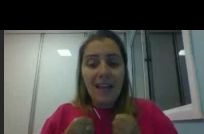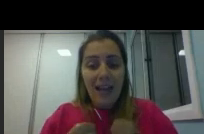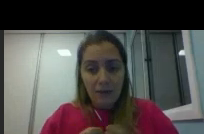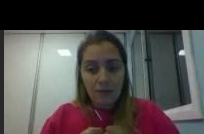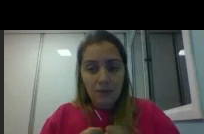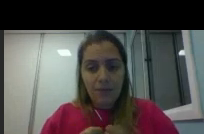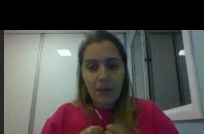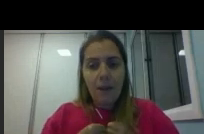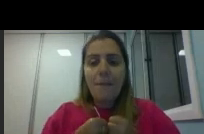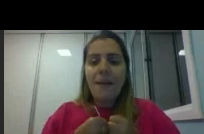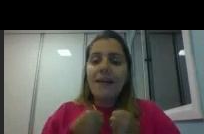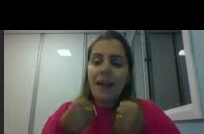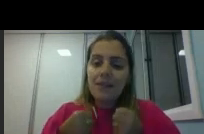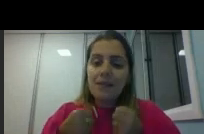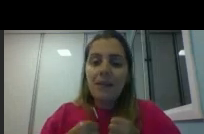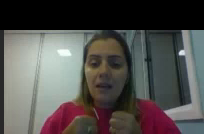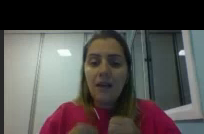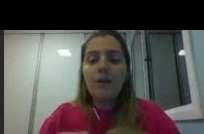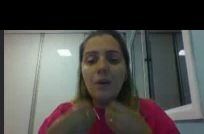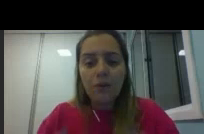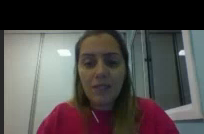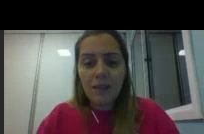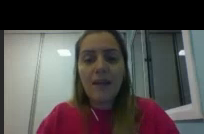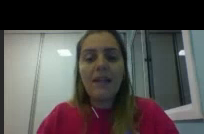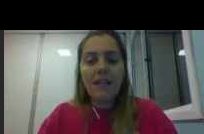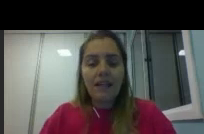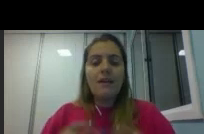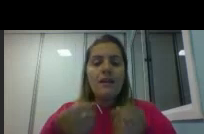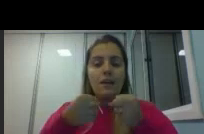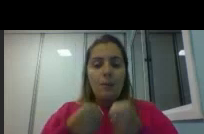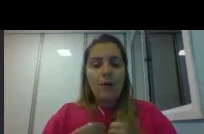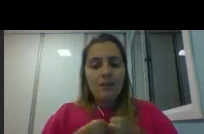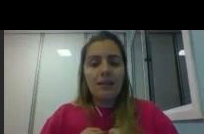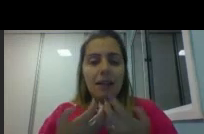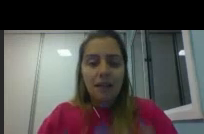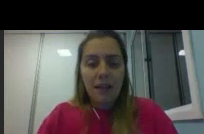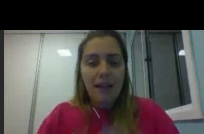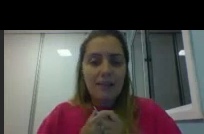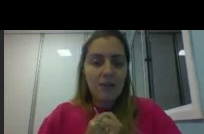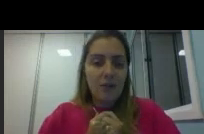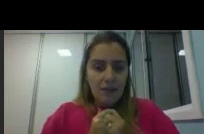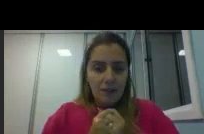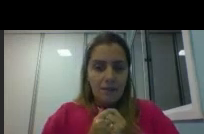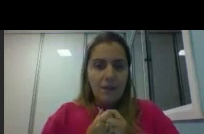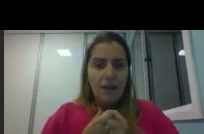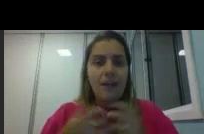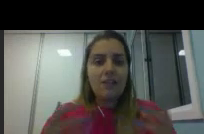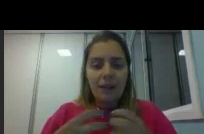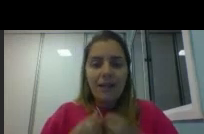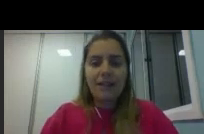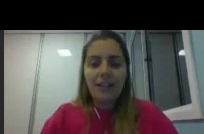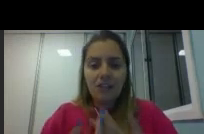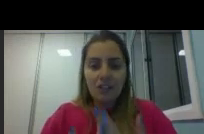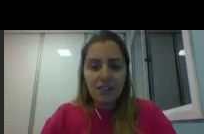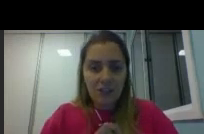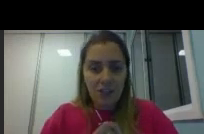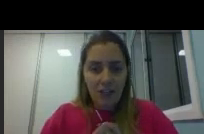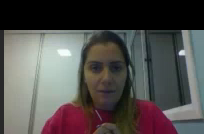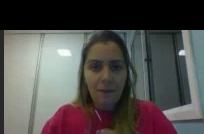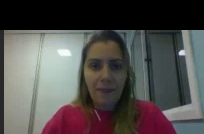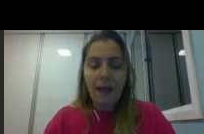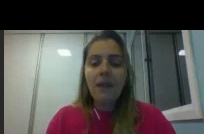enzima alterado, para que aí sim eu não produza melanina e eu possa ter essa doença. Isso é uma